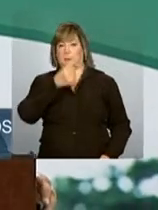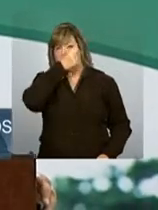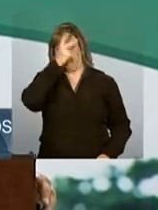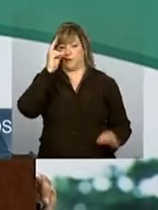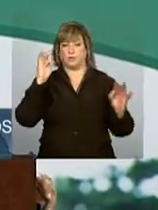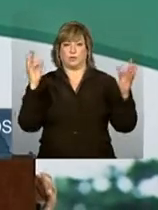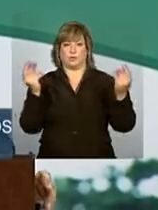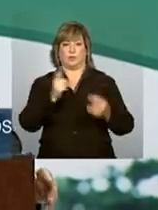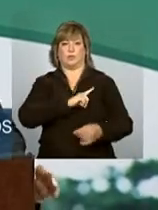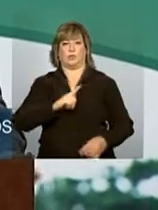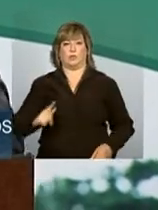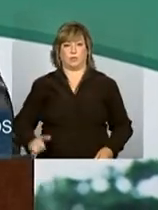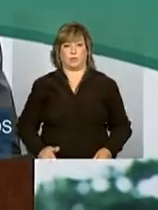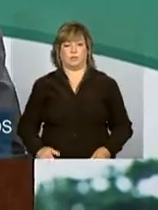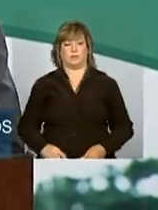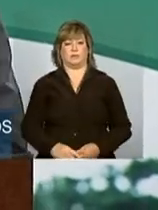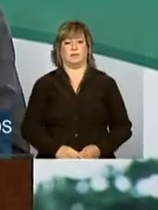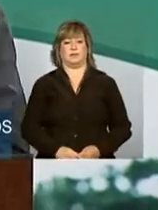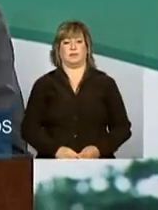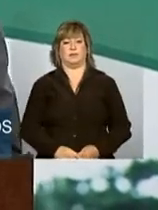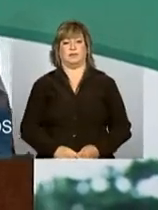prefeitos, governadores,